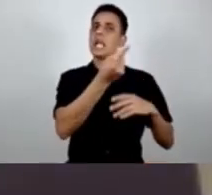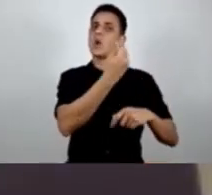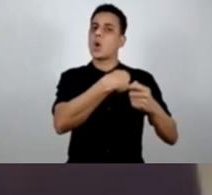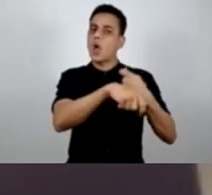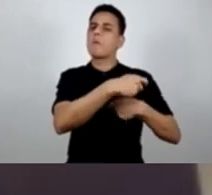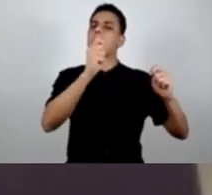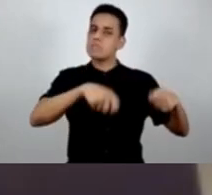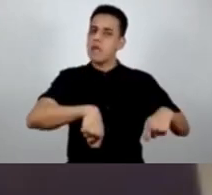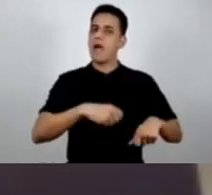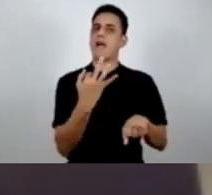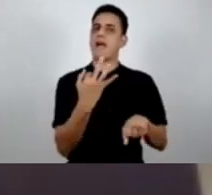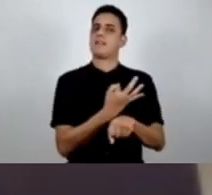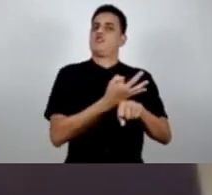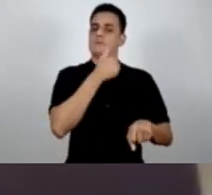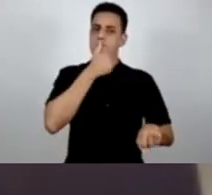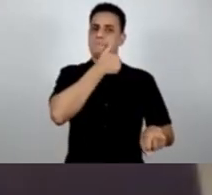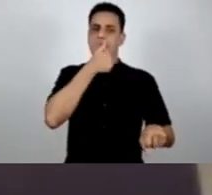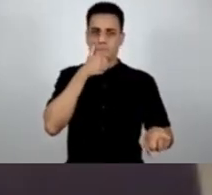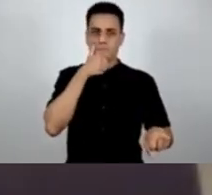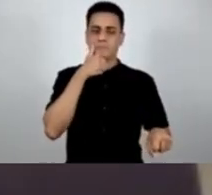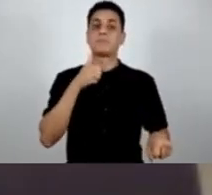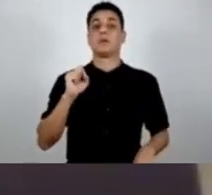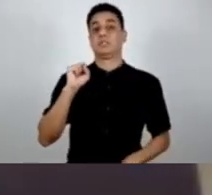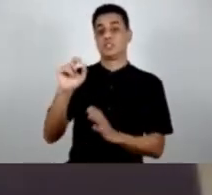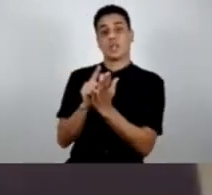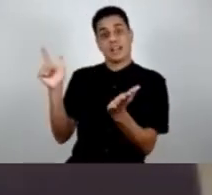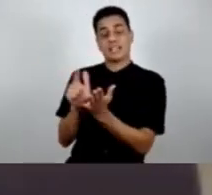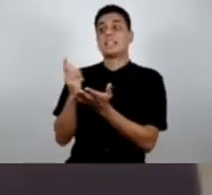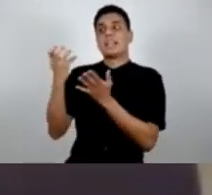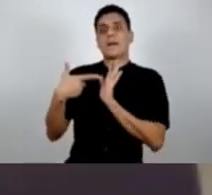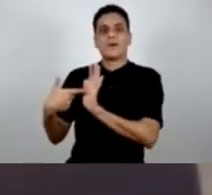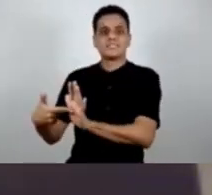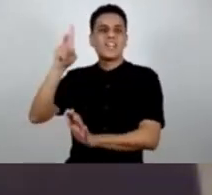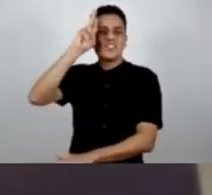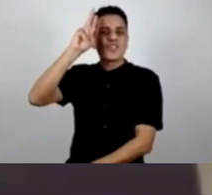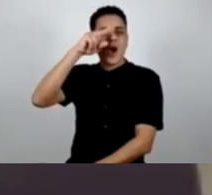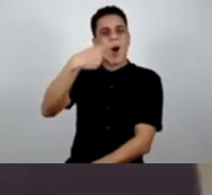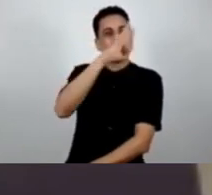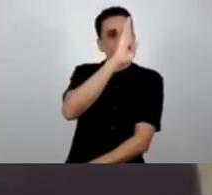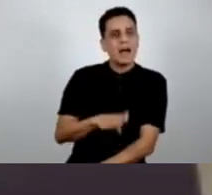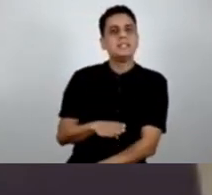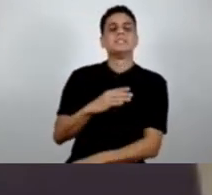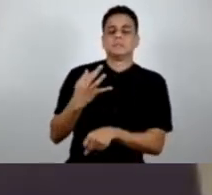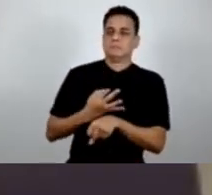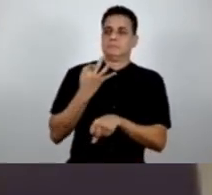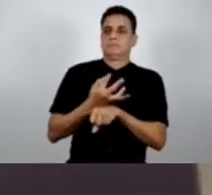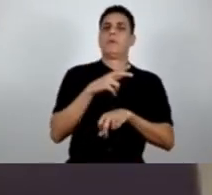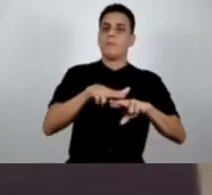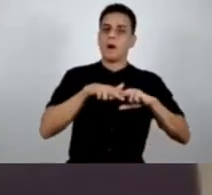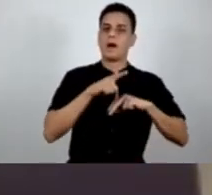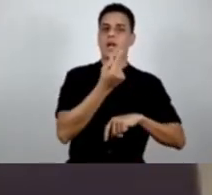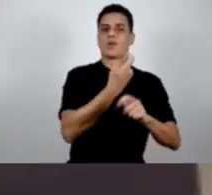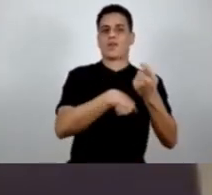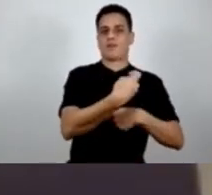crise econômica. E por esse motivo, esse jornalista teve a possibilidade de escrever muitas histórias do Brasil. Mesmo